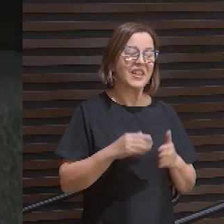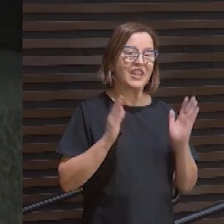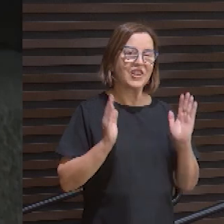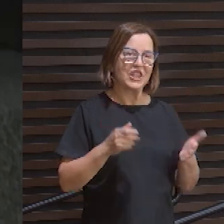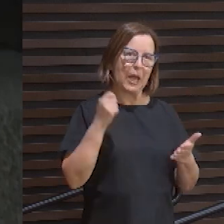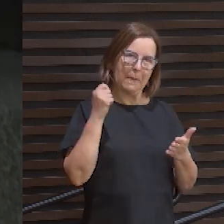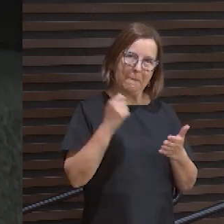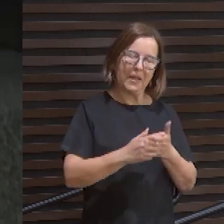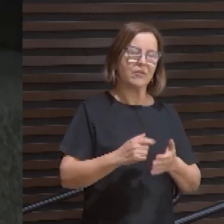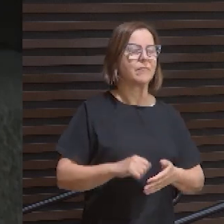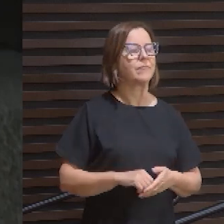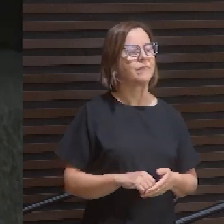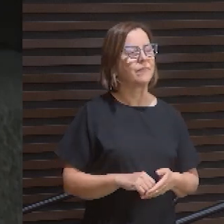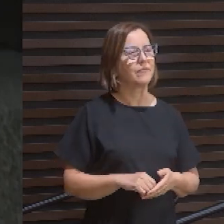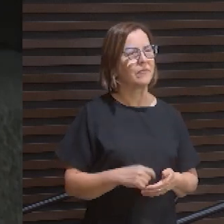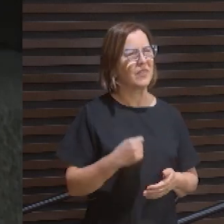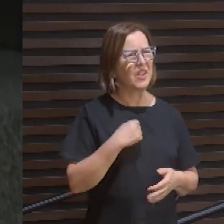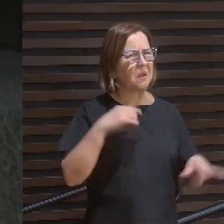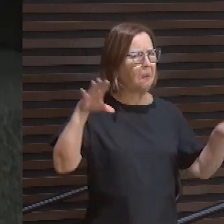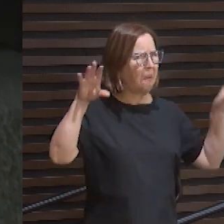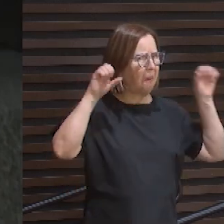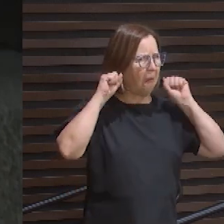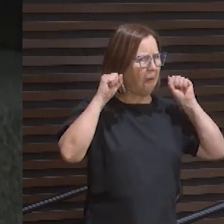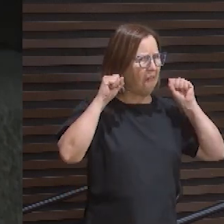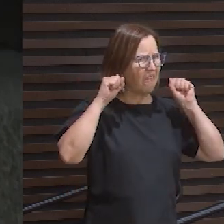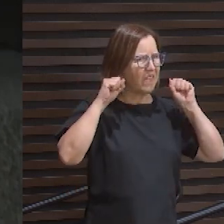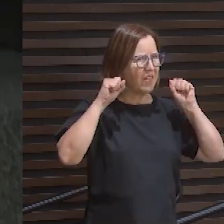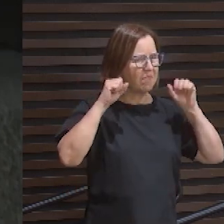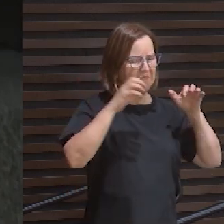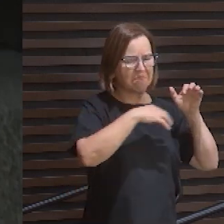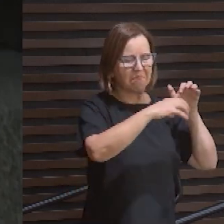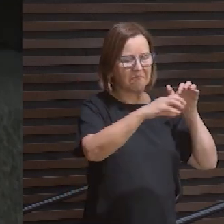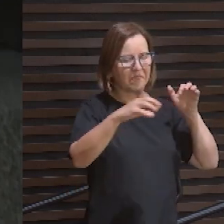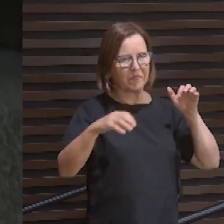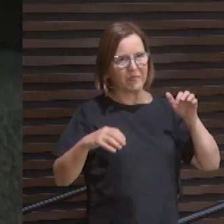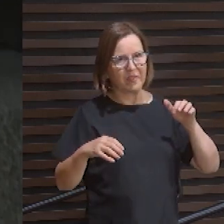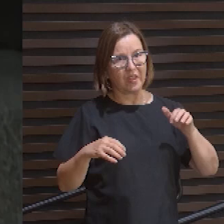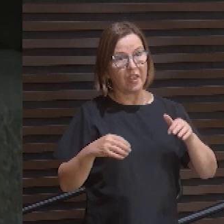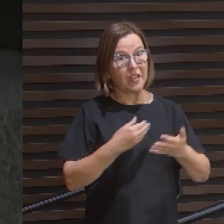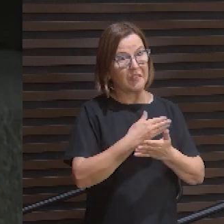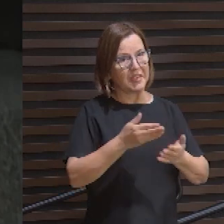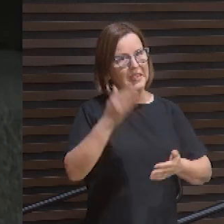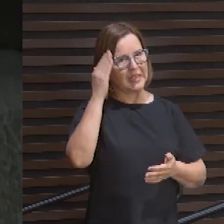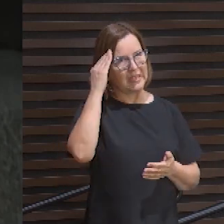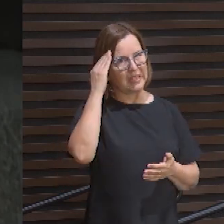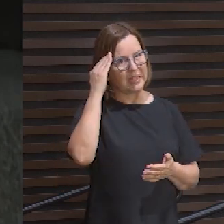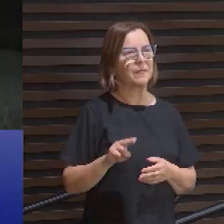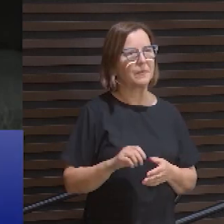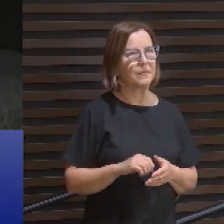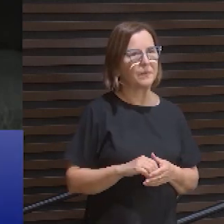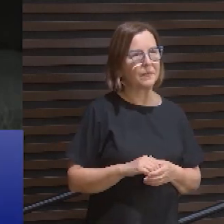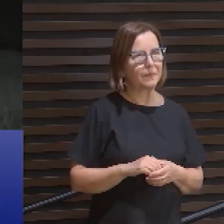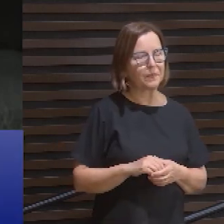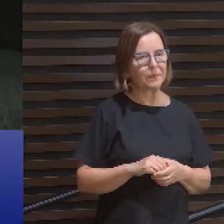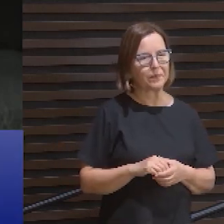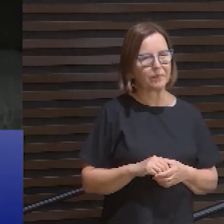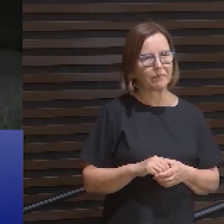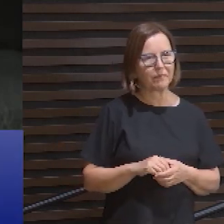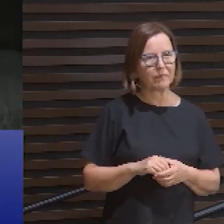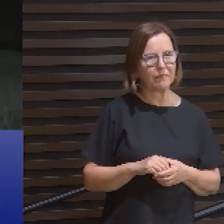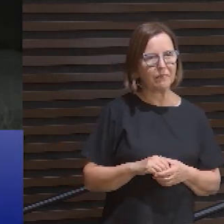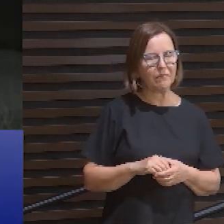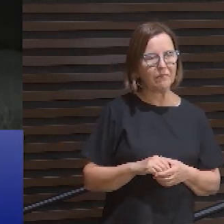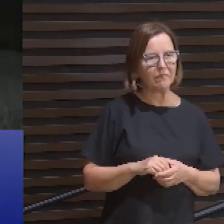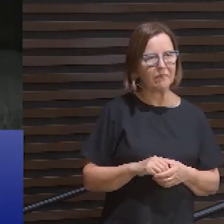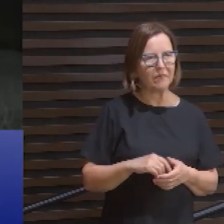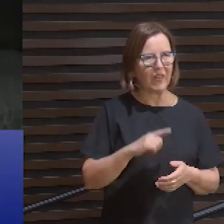Eu tenho ouvido por aí, você sabe que o profeta Eliseu, ele